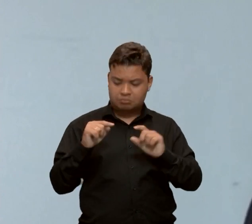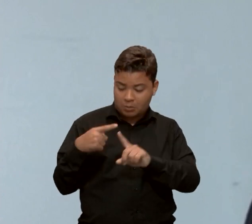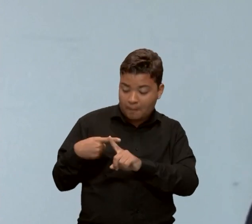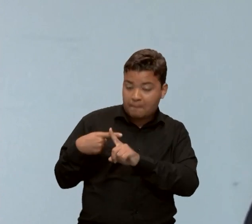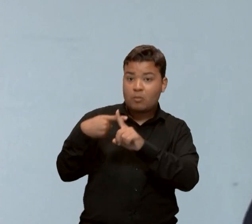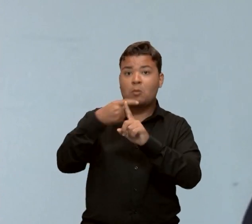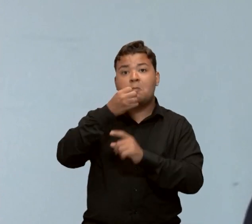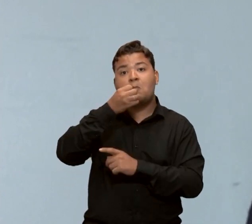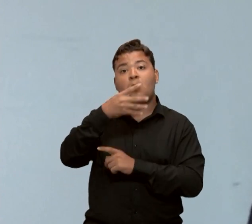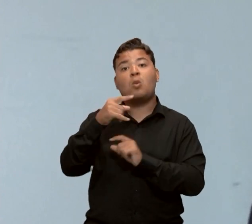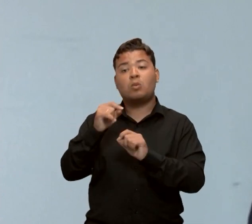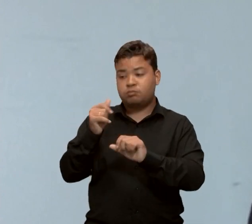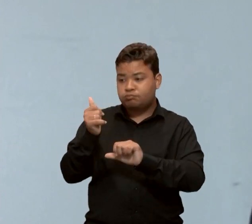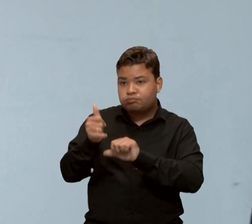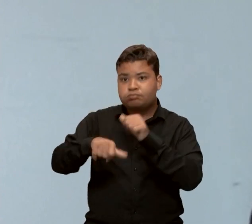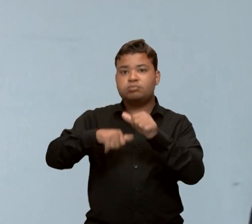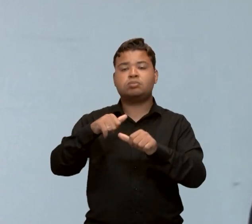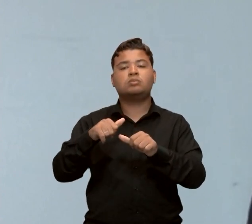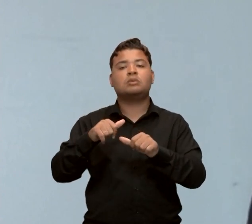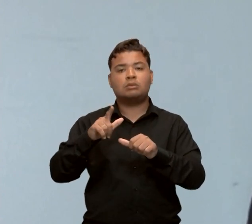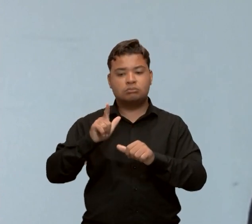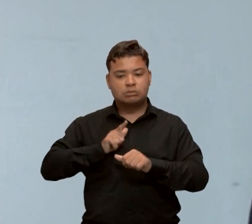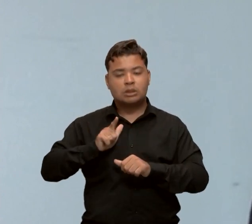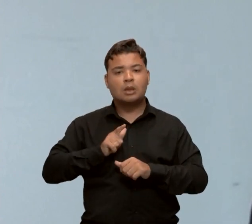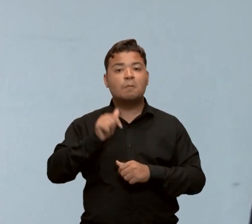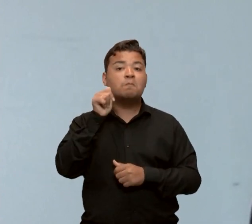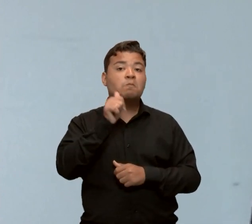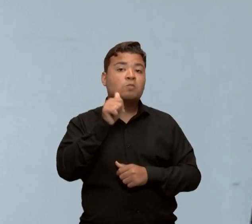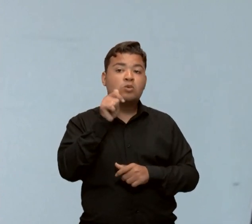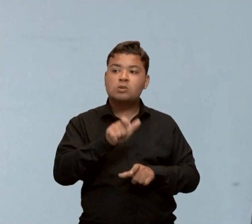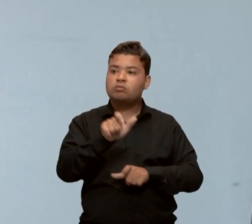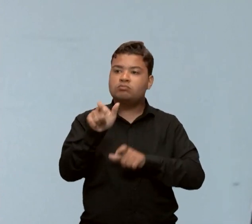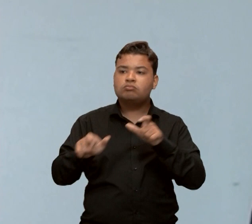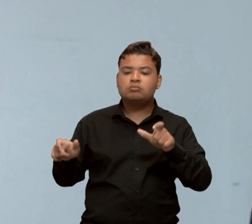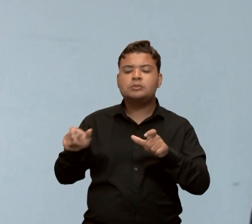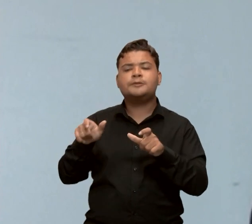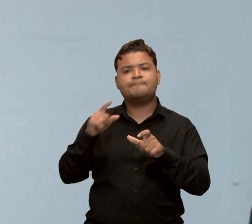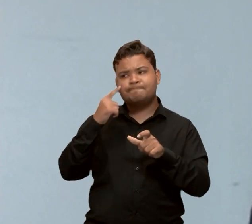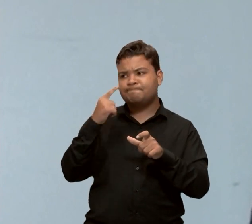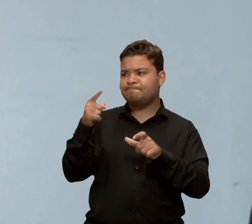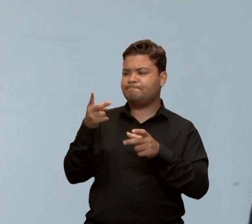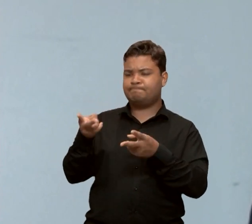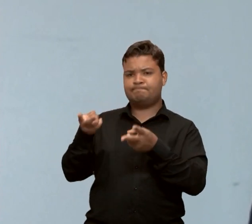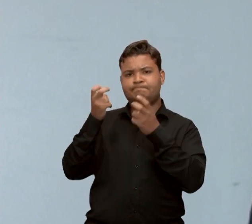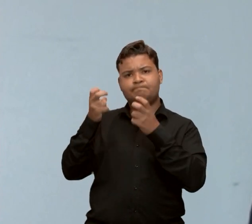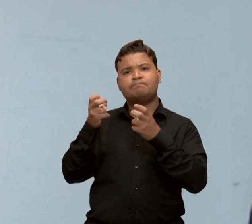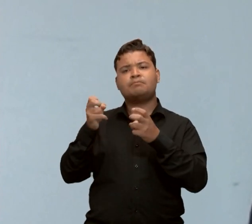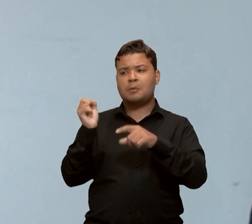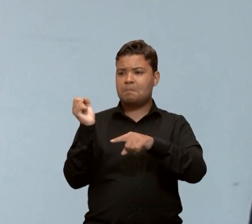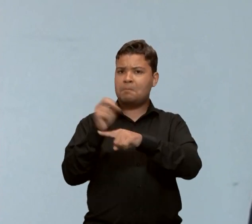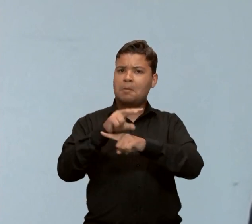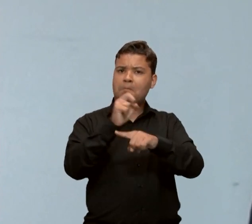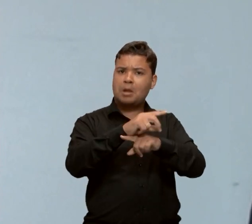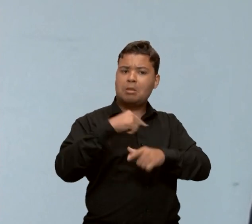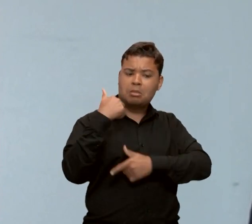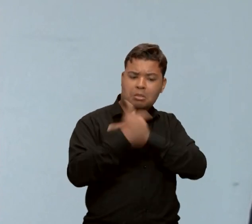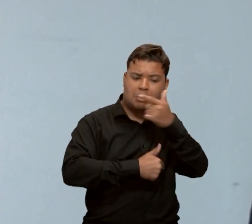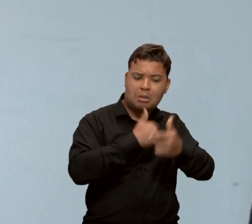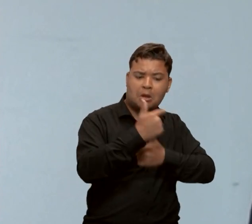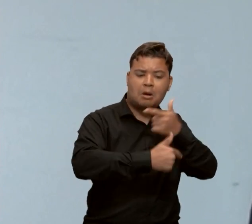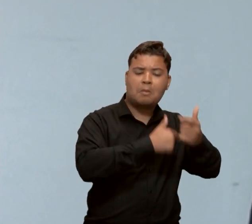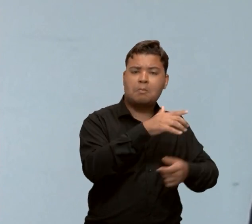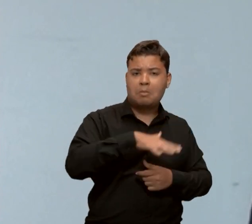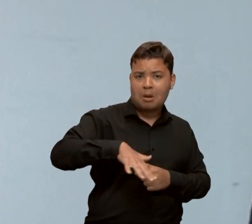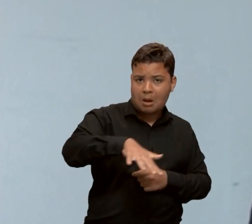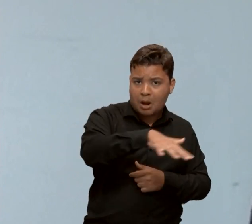né? Ela tem encontrado o espaço dela, principalmente, né? A gente tem visto no mercado de trabalho, a